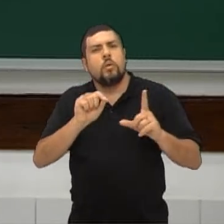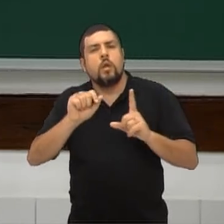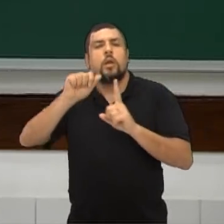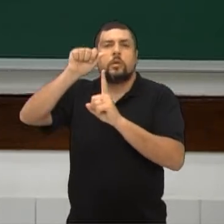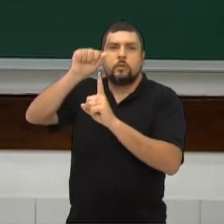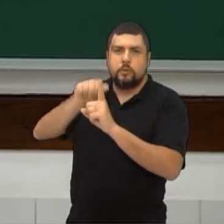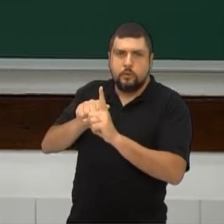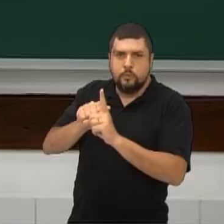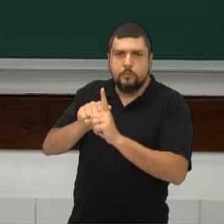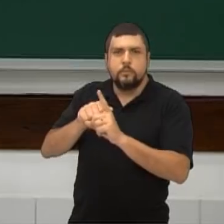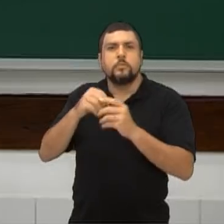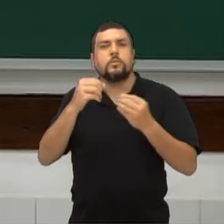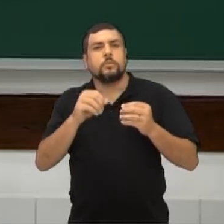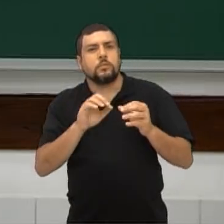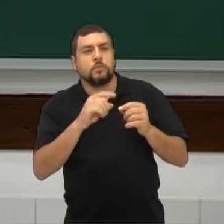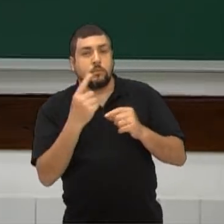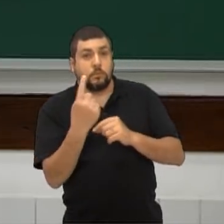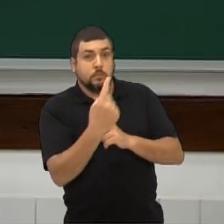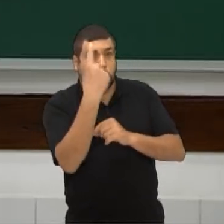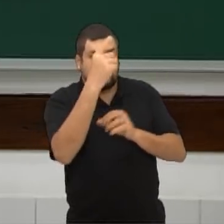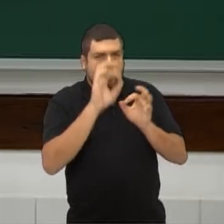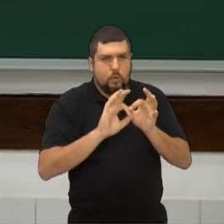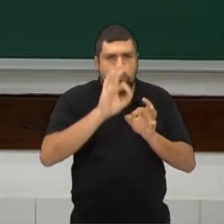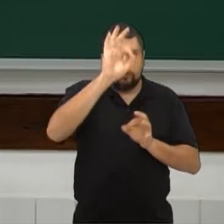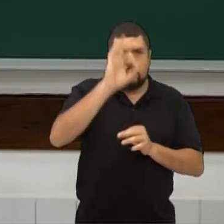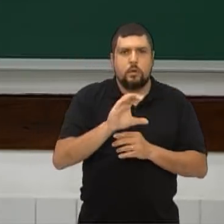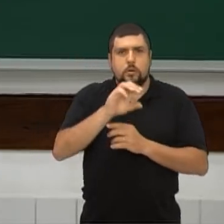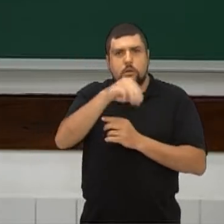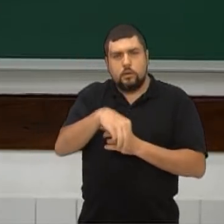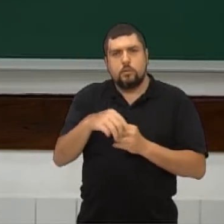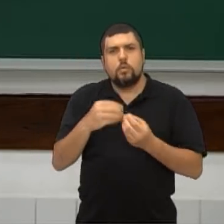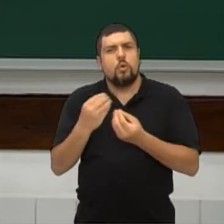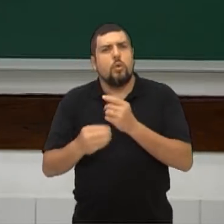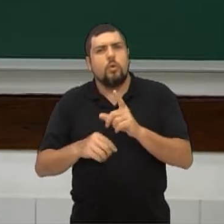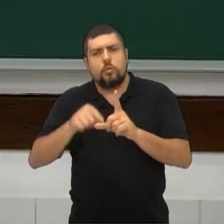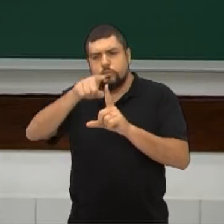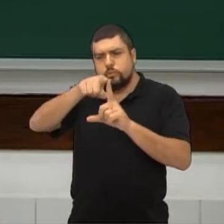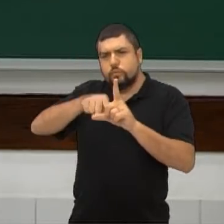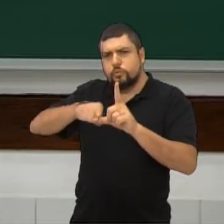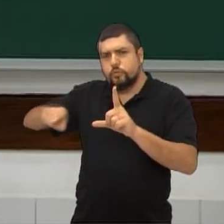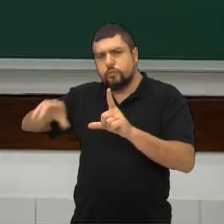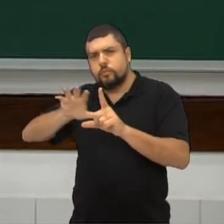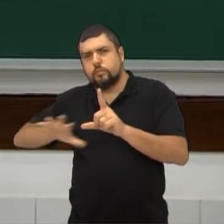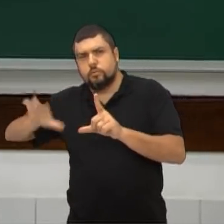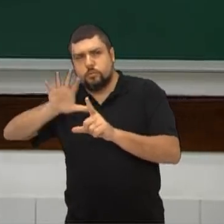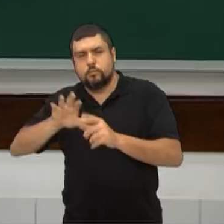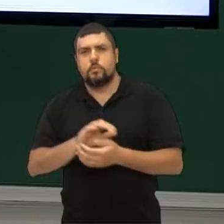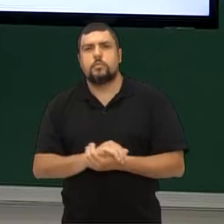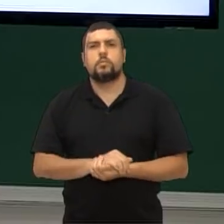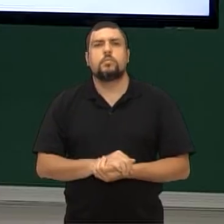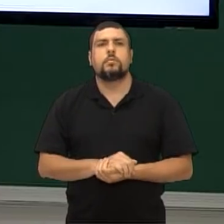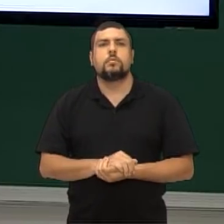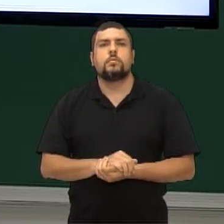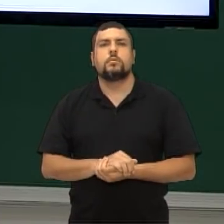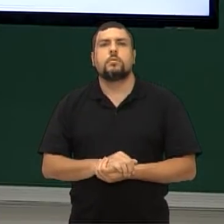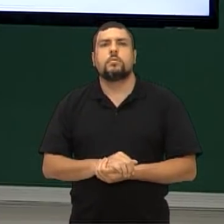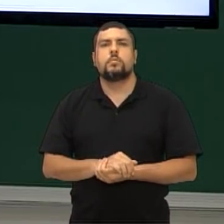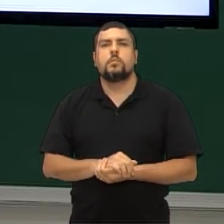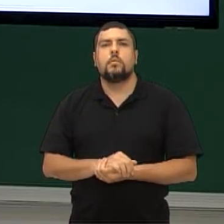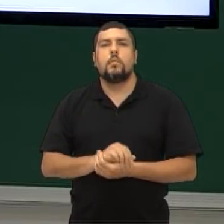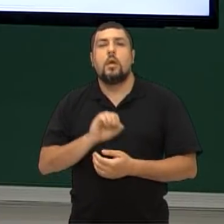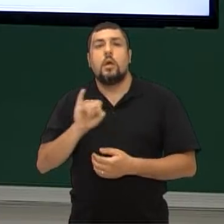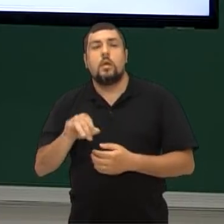plano cartesiano. Como que a gente vai fazer isso? Então, vamos dar uma olhada aqui. Se com 0 meses ele tinha